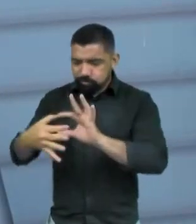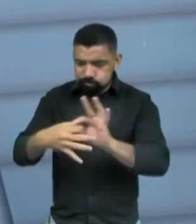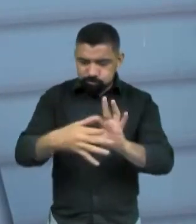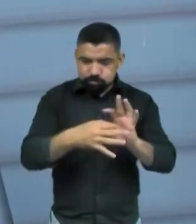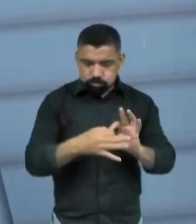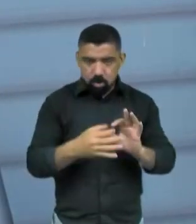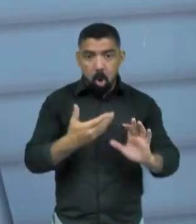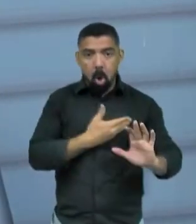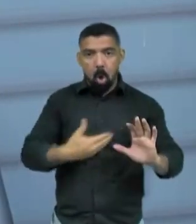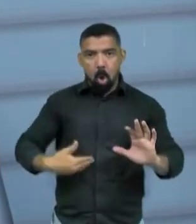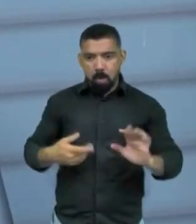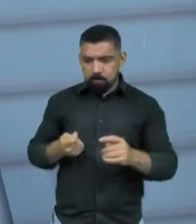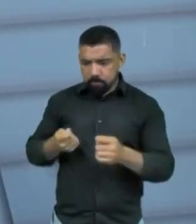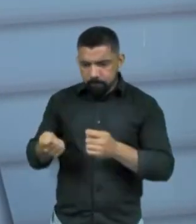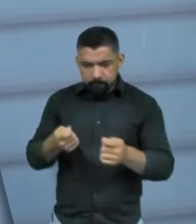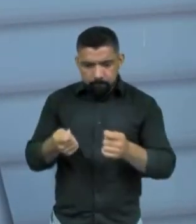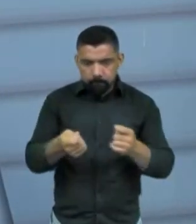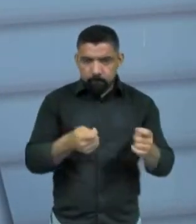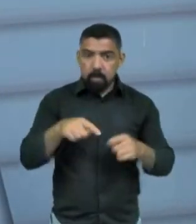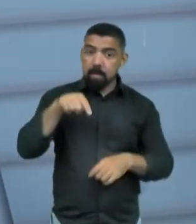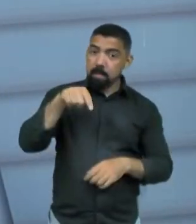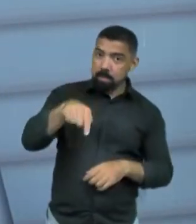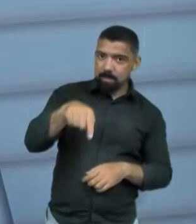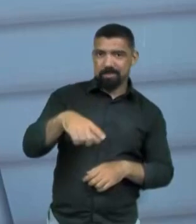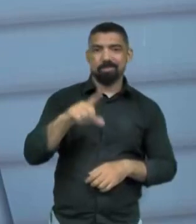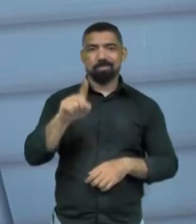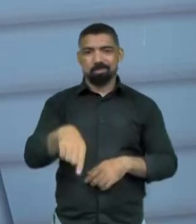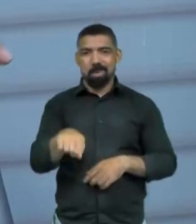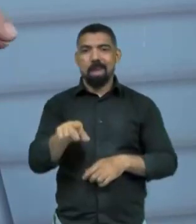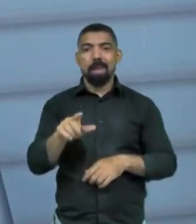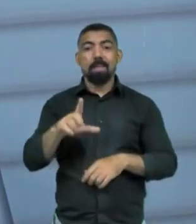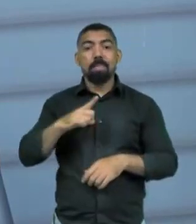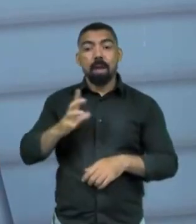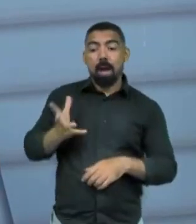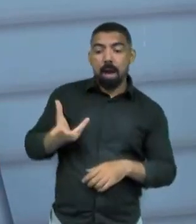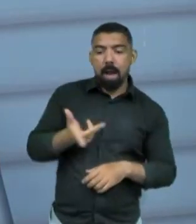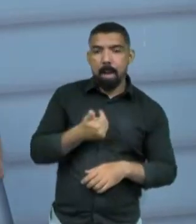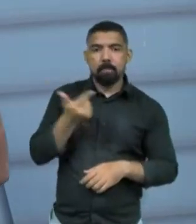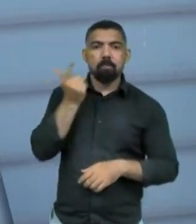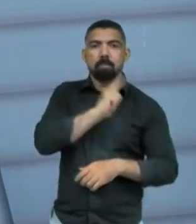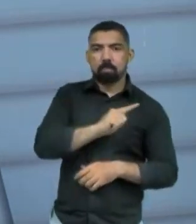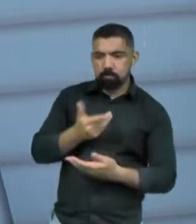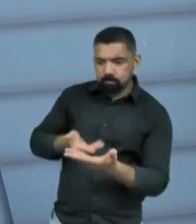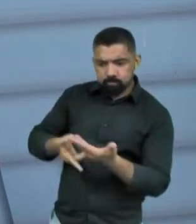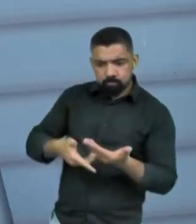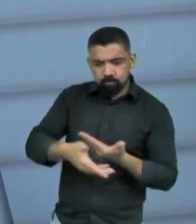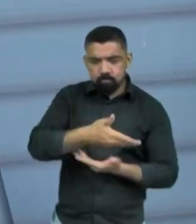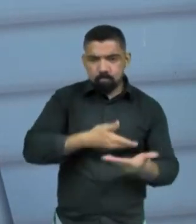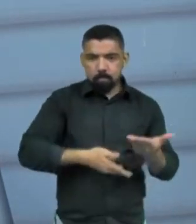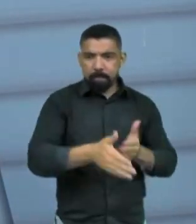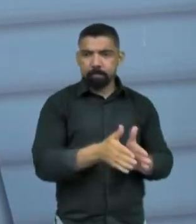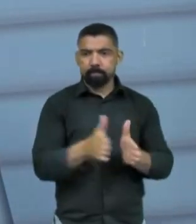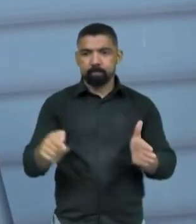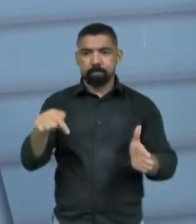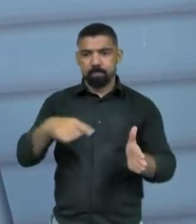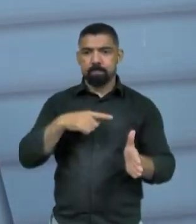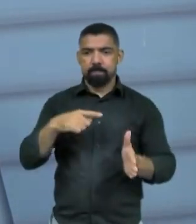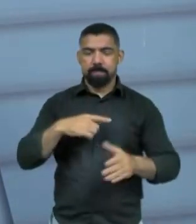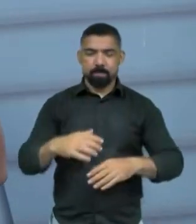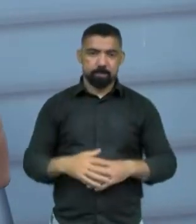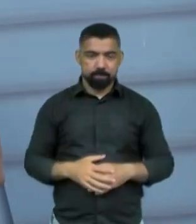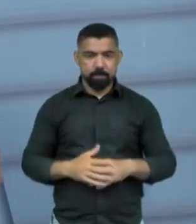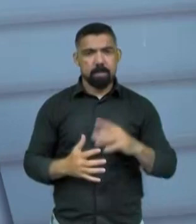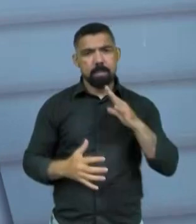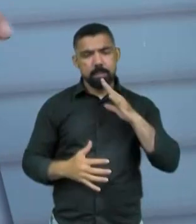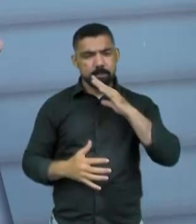aí. E essa governança, ela vem nesse sentido, né, de orquestração desse processo. Certo? Então, obviamente